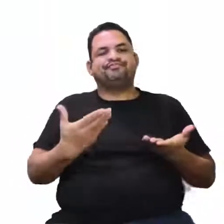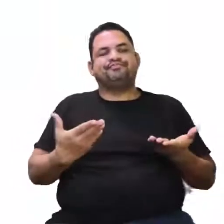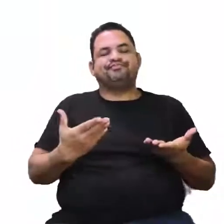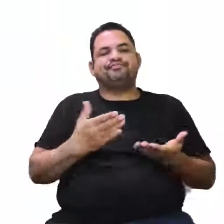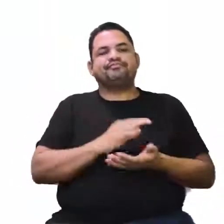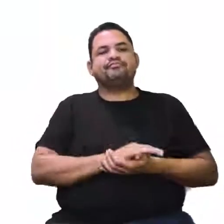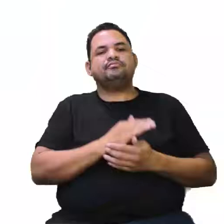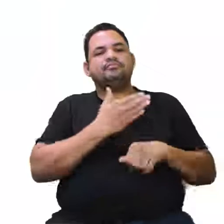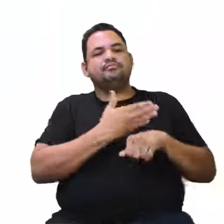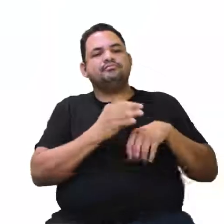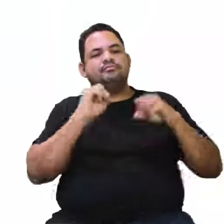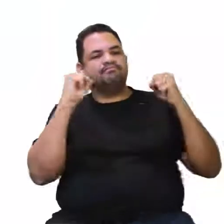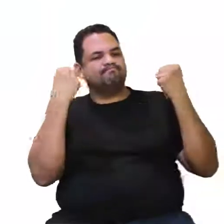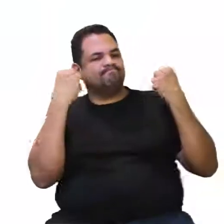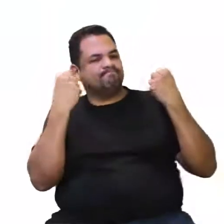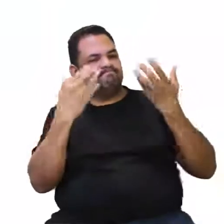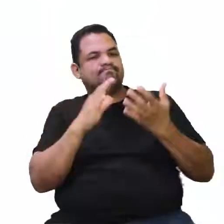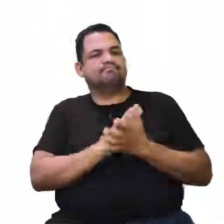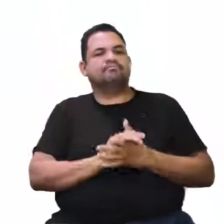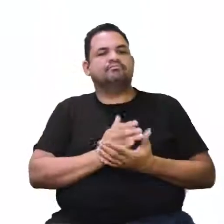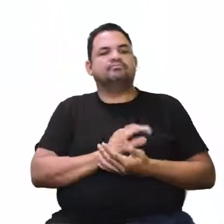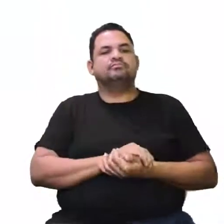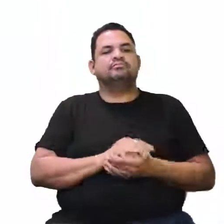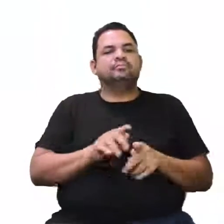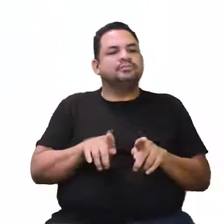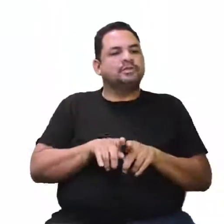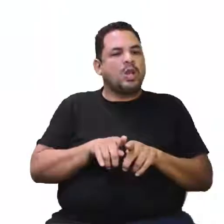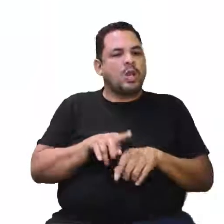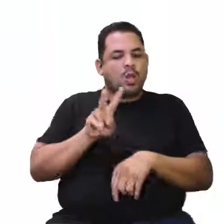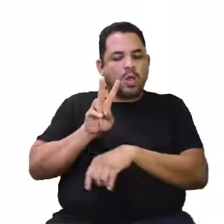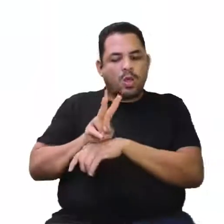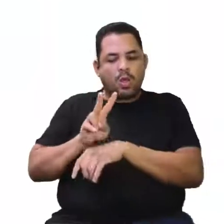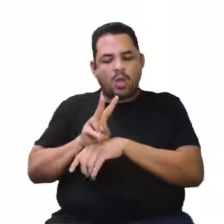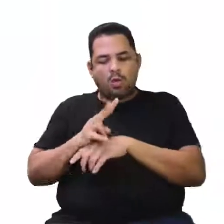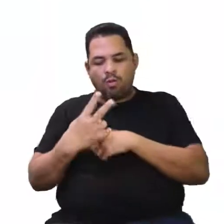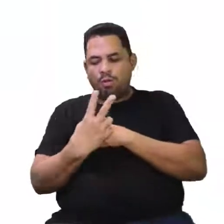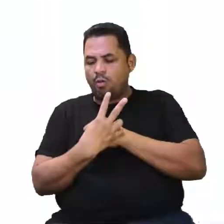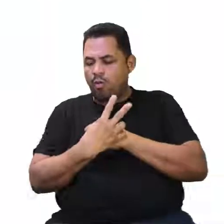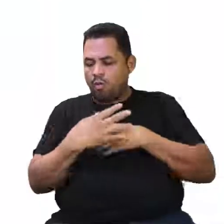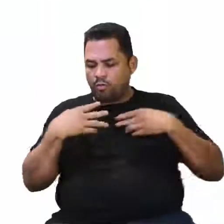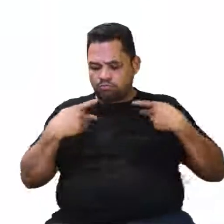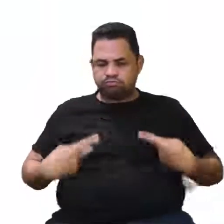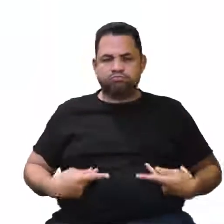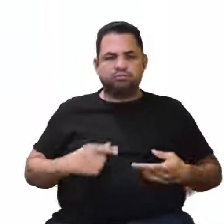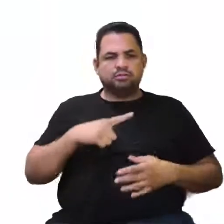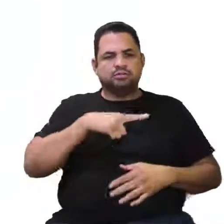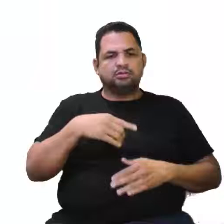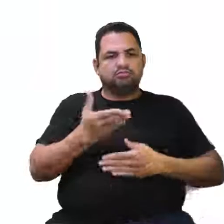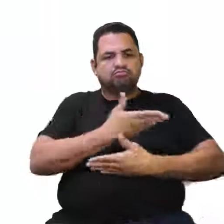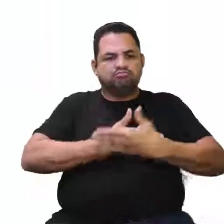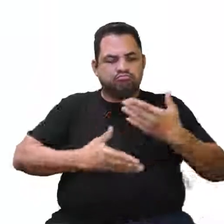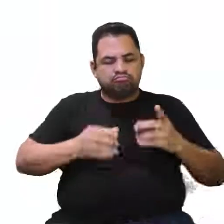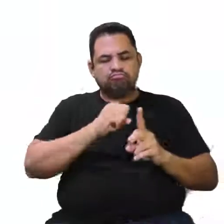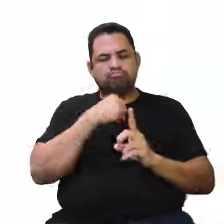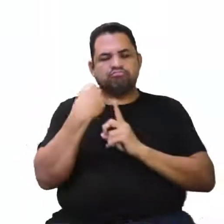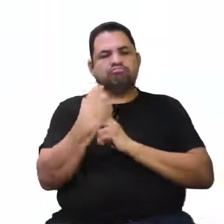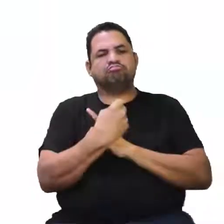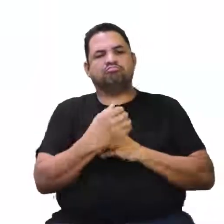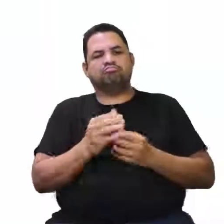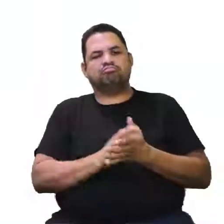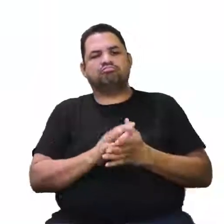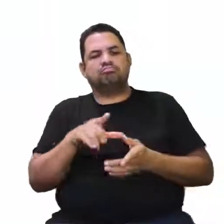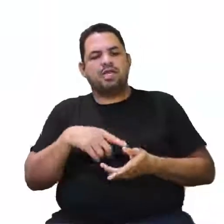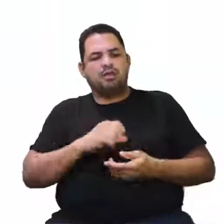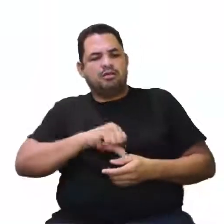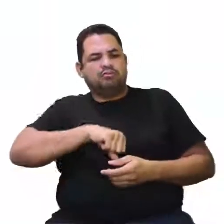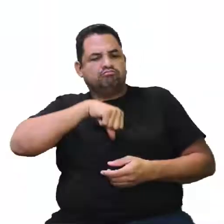Eu tenho prática de exercícios regularmente, eu cuido bem desse corpo, eu tenho boas relações sociais, eu